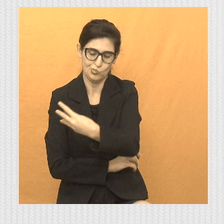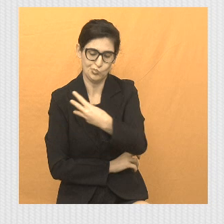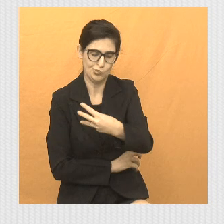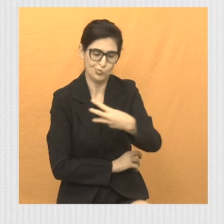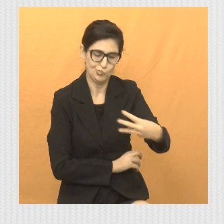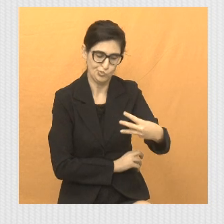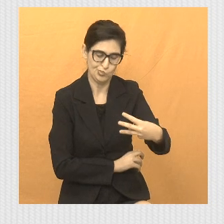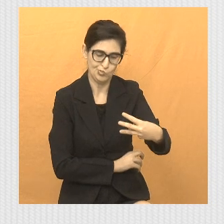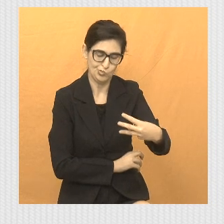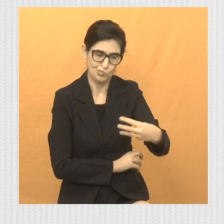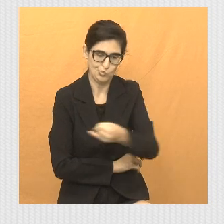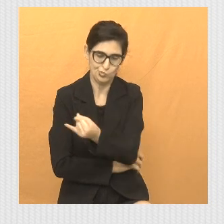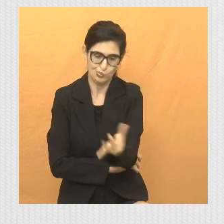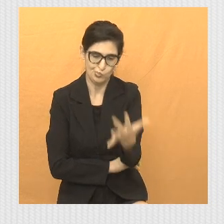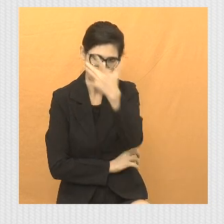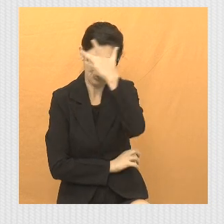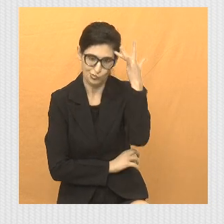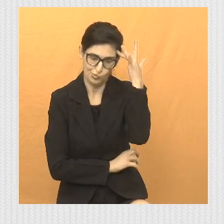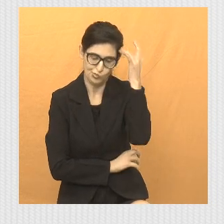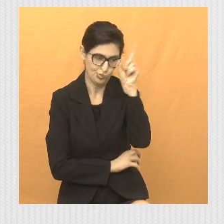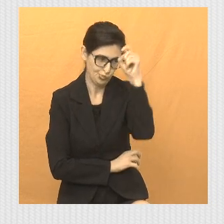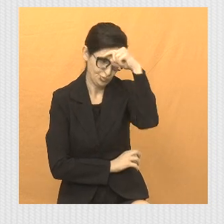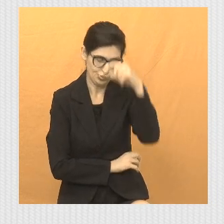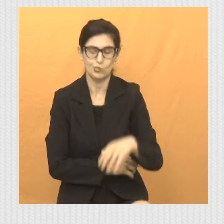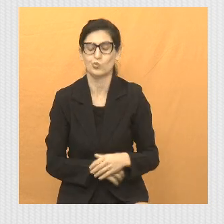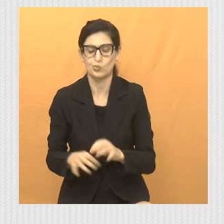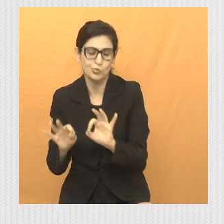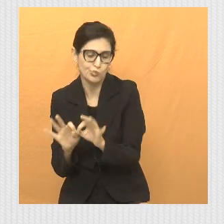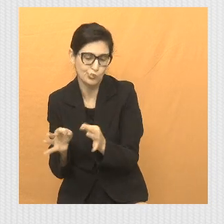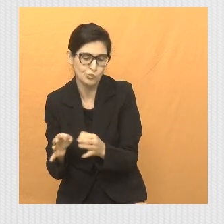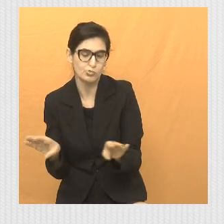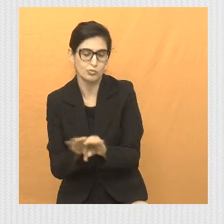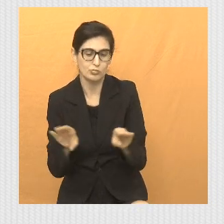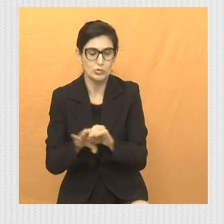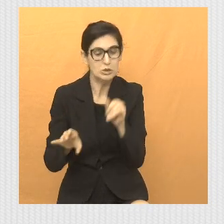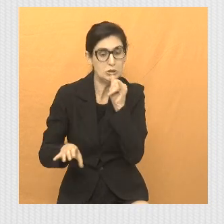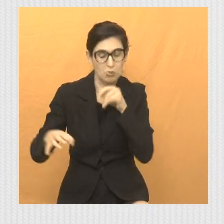333 atendimentos, e de suporte básico e avançado,